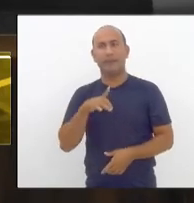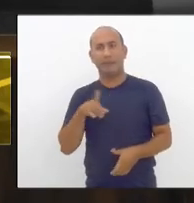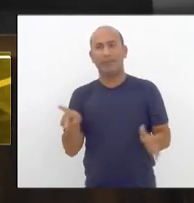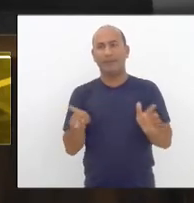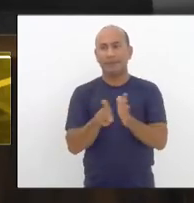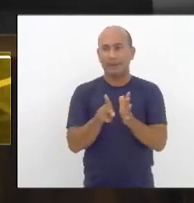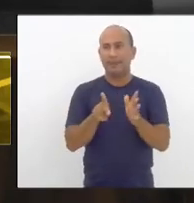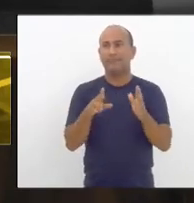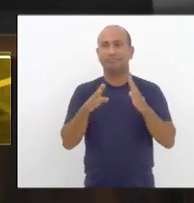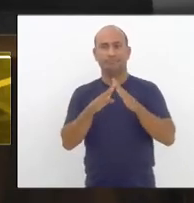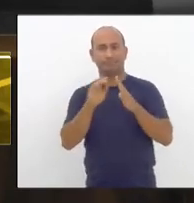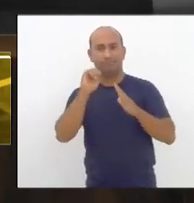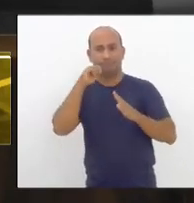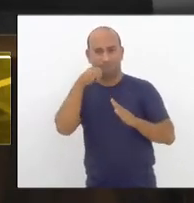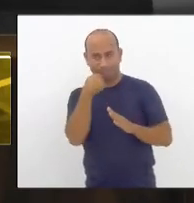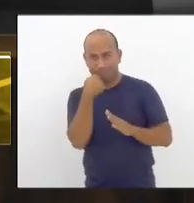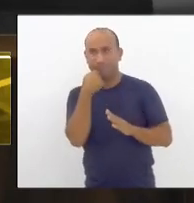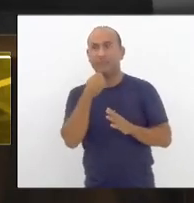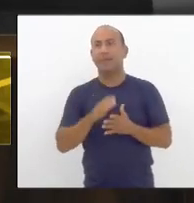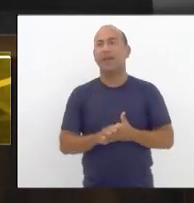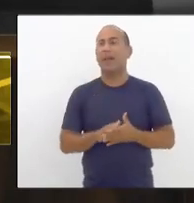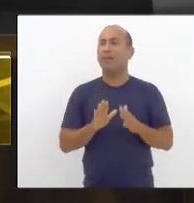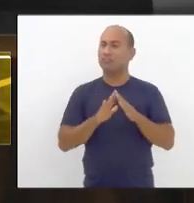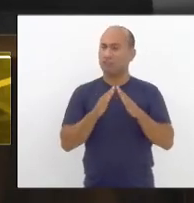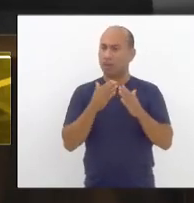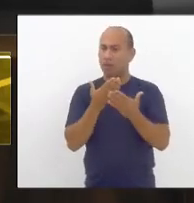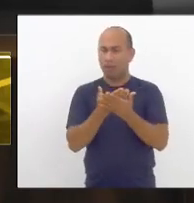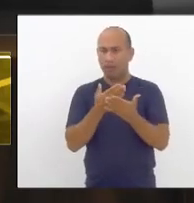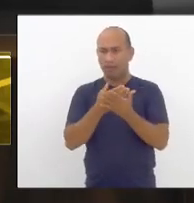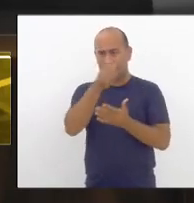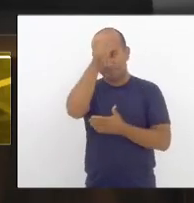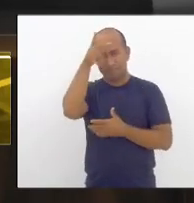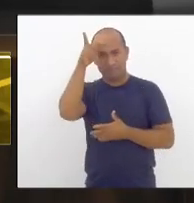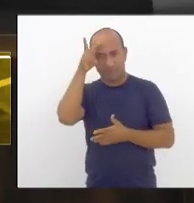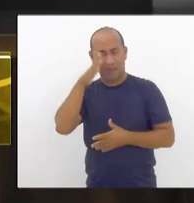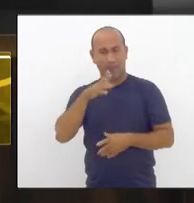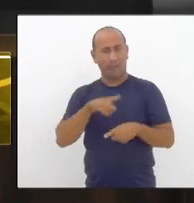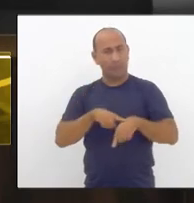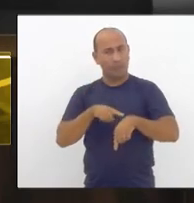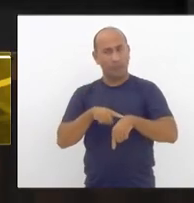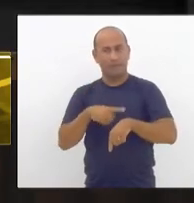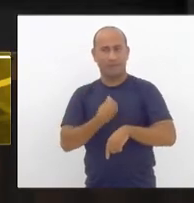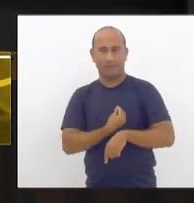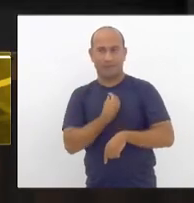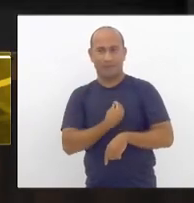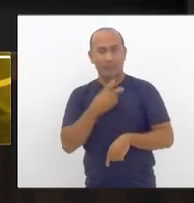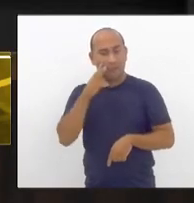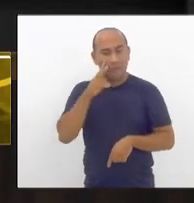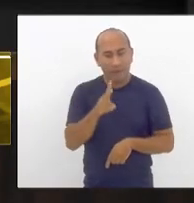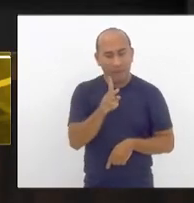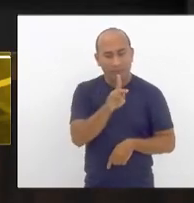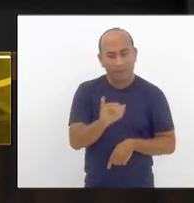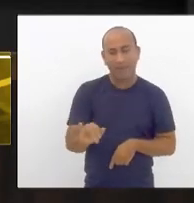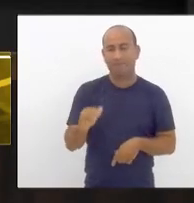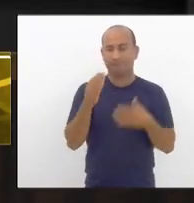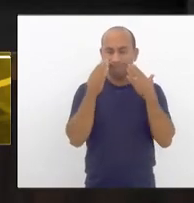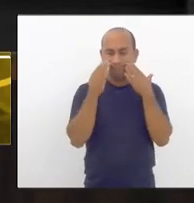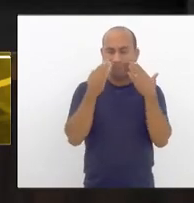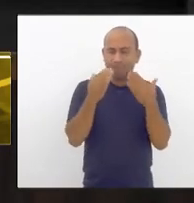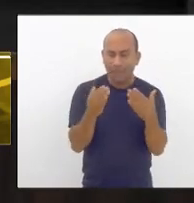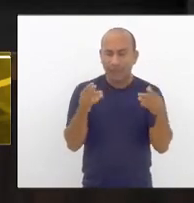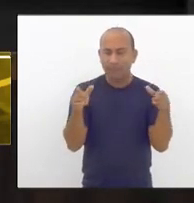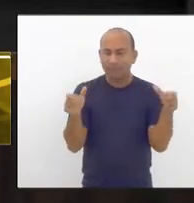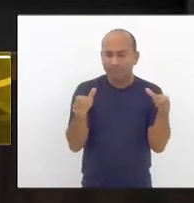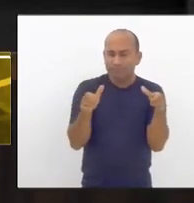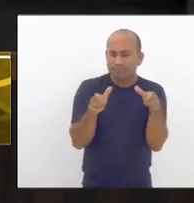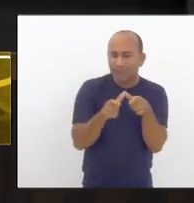cria da Penha da escola pública e num determinado momento da minha vida vi meu pai a frente de uma pequena